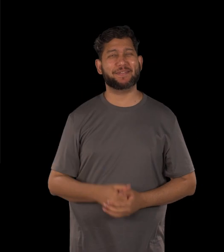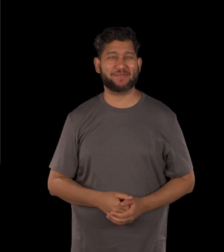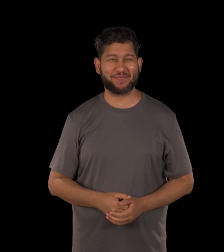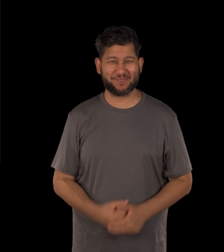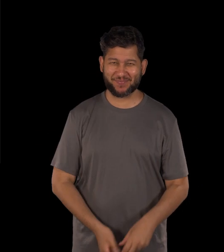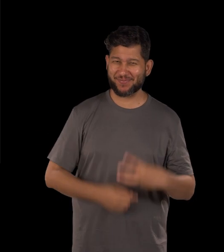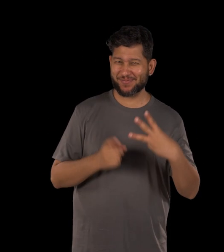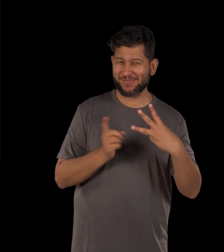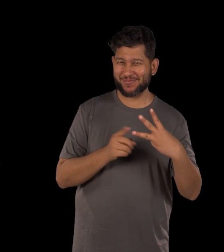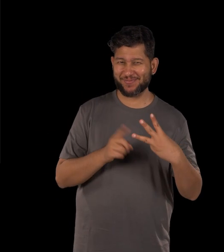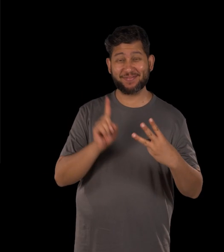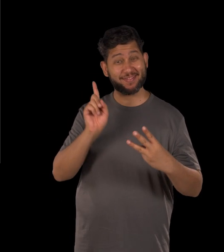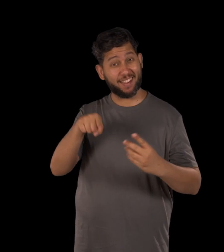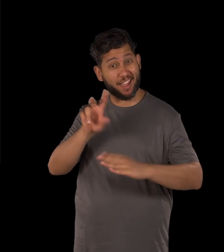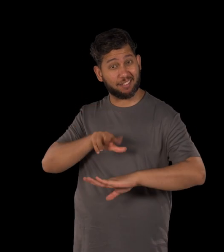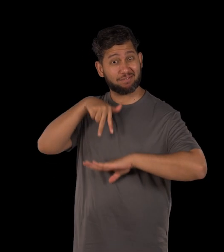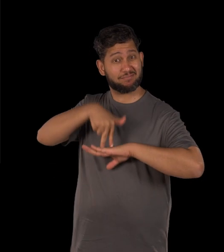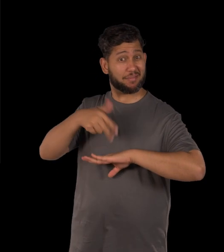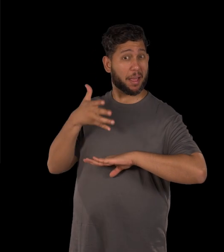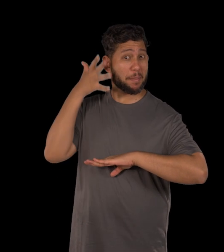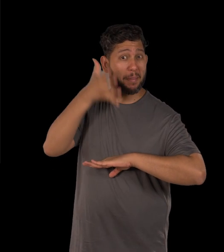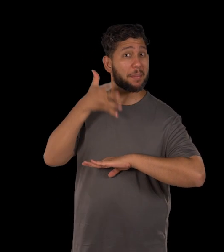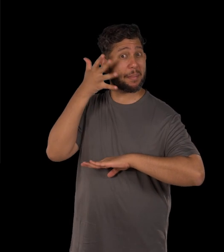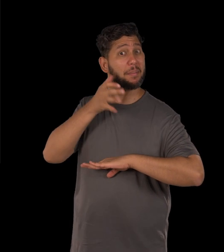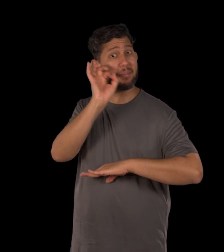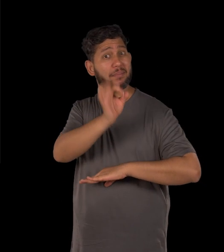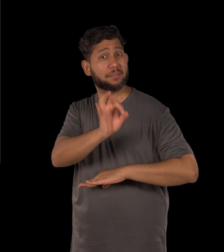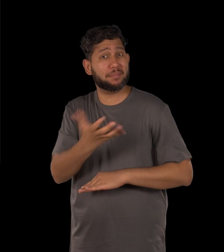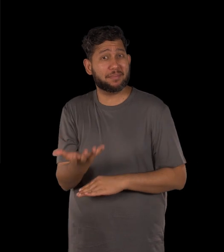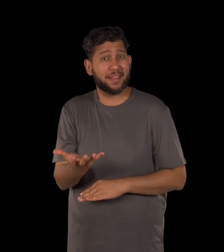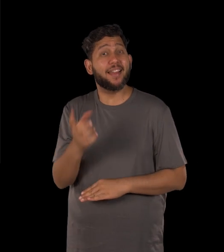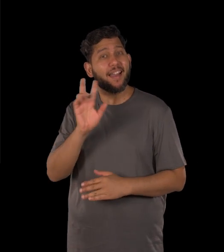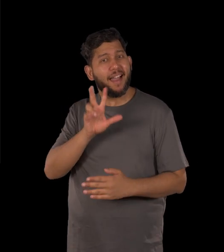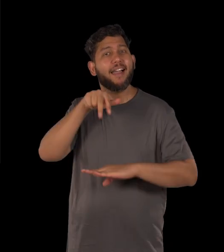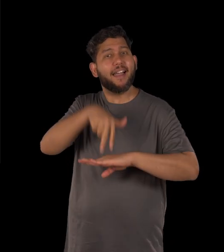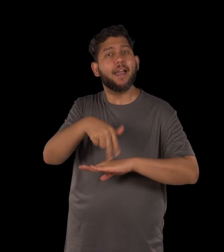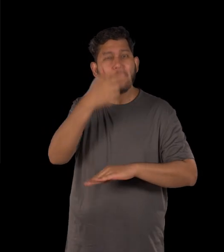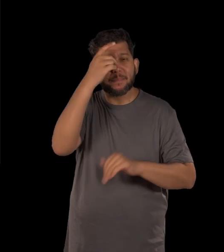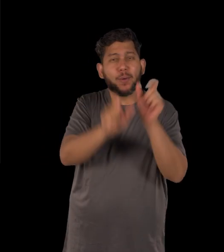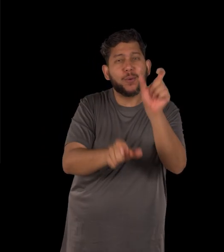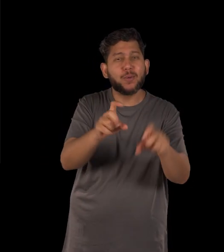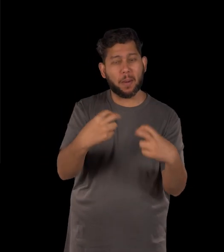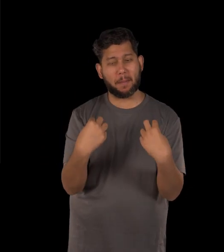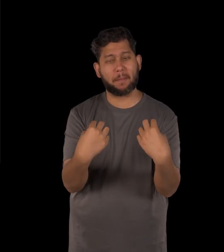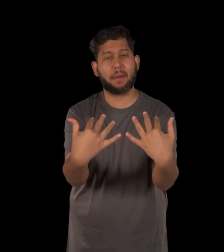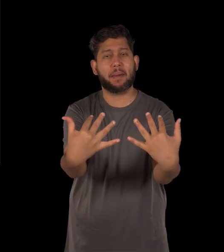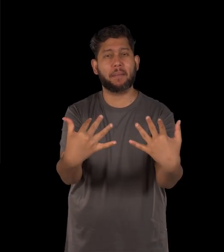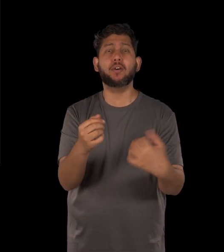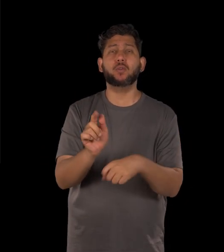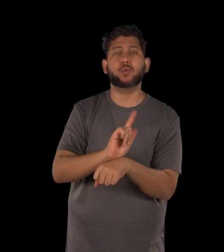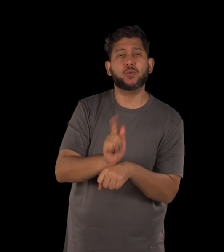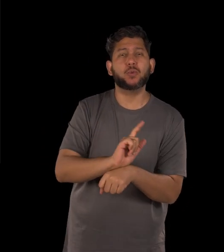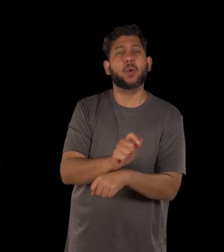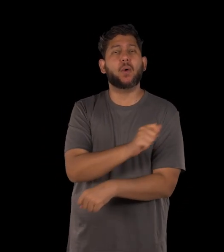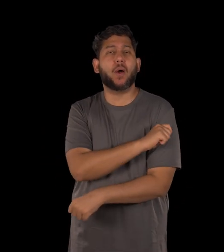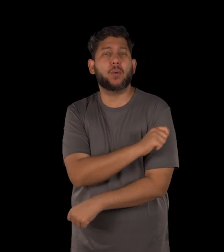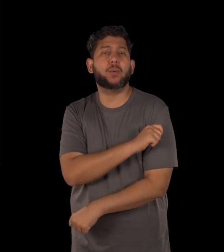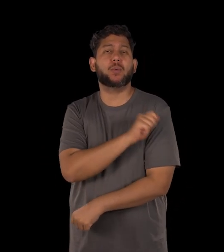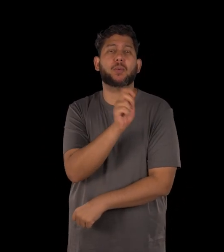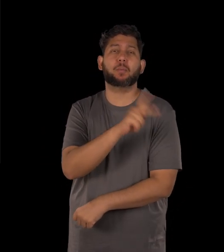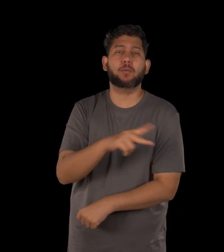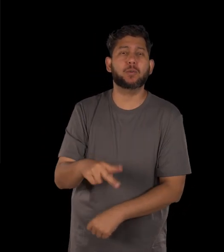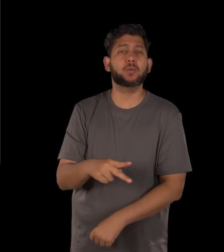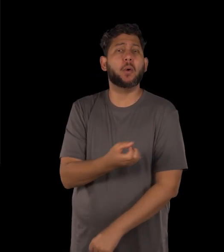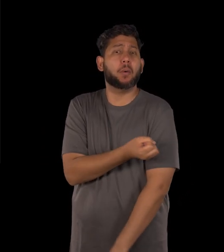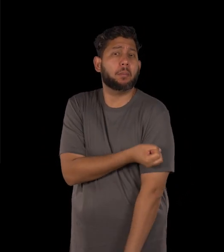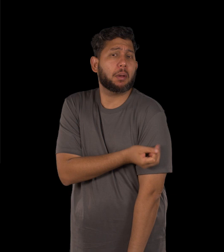terceiro material são as apresentações. São apresentações para gestores, professores e estudantes, do ensino fundamental,